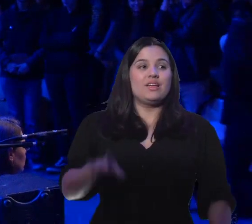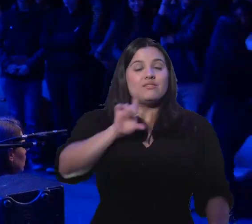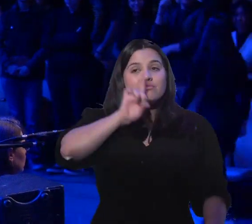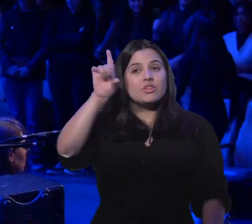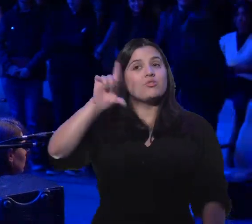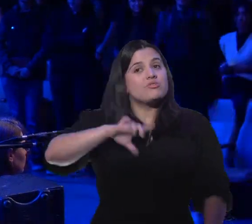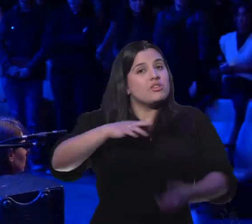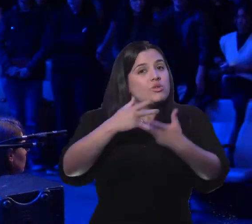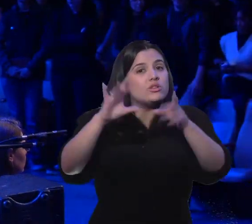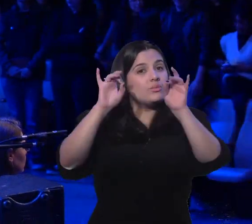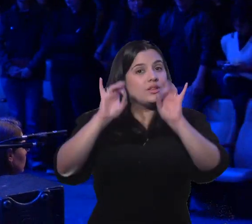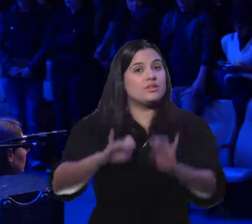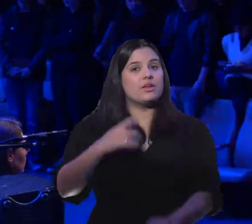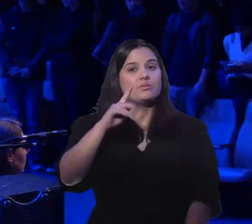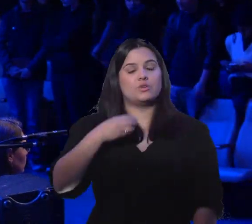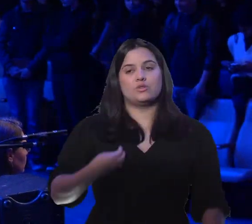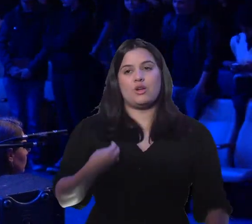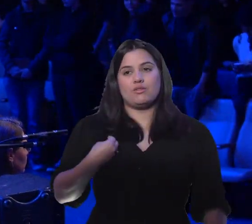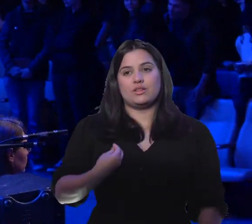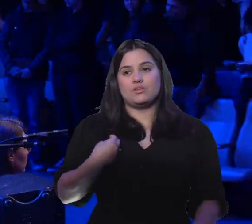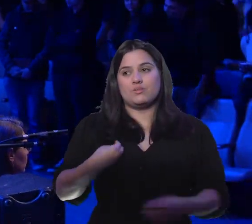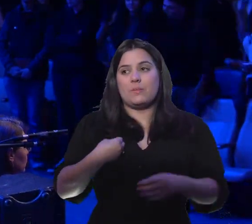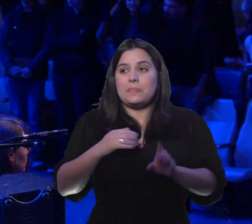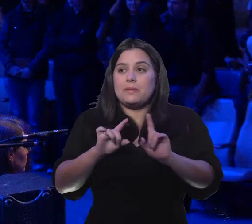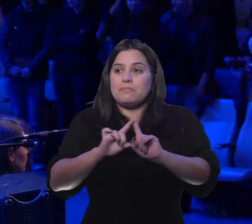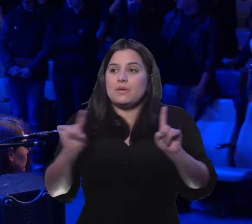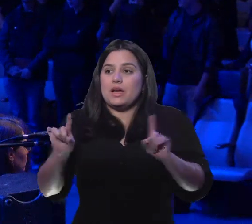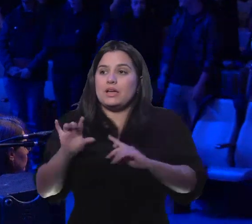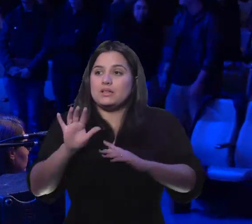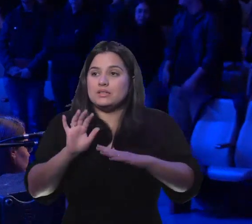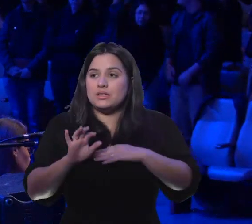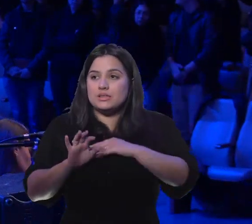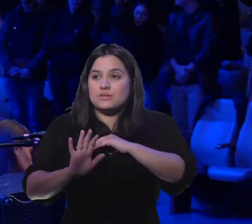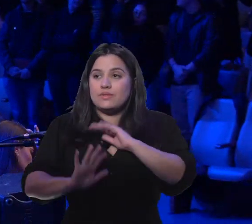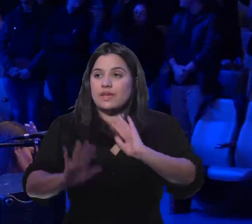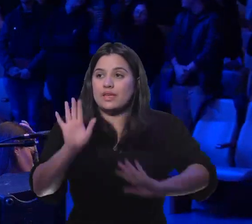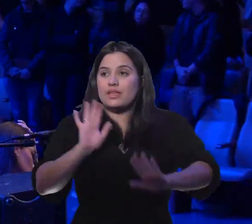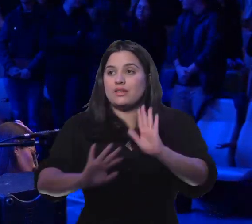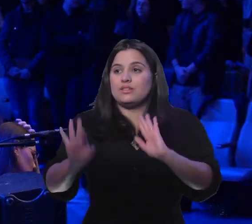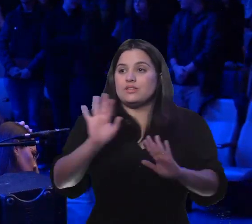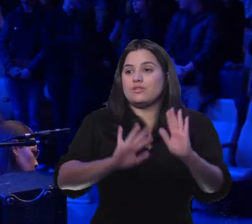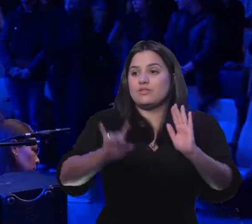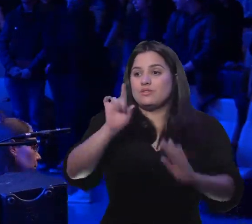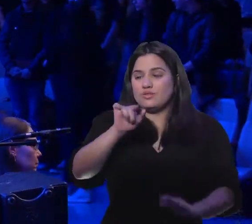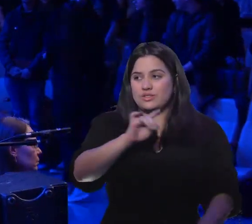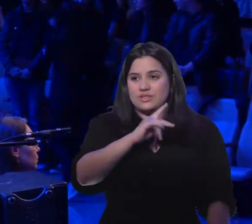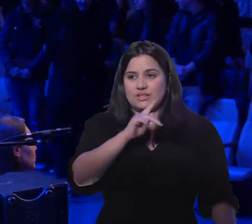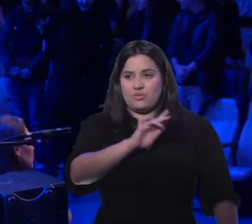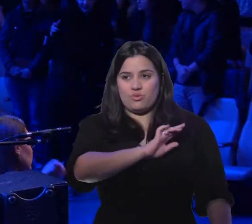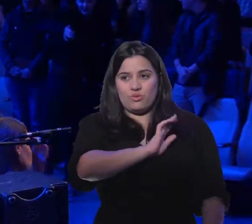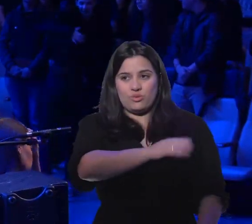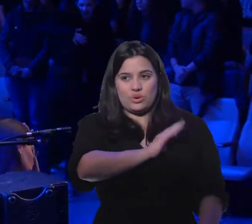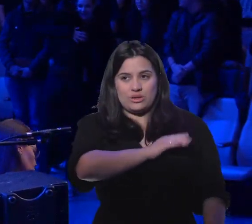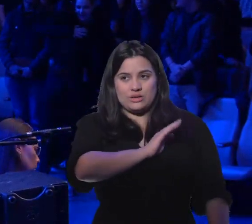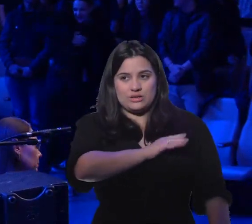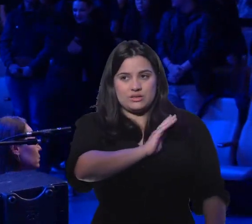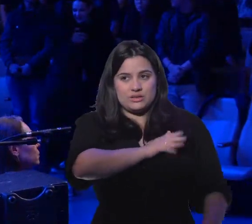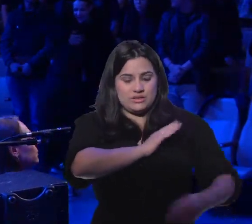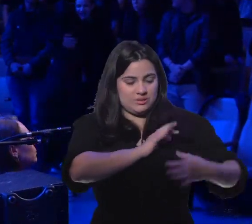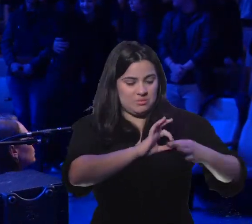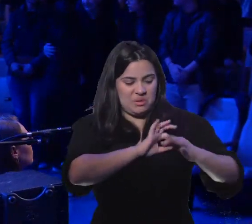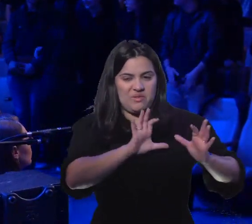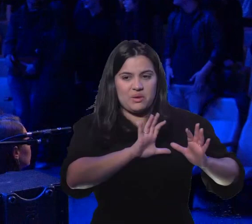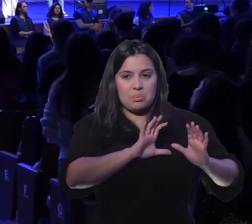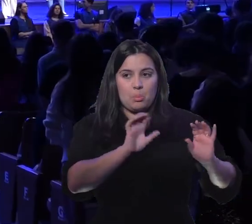você. Só que talvez você nunca tenha nem deixado Jesus entrar no teu coração. Talvez você nunca tenha deixado